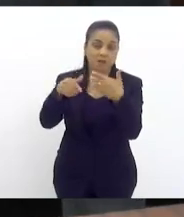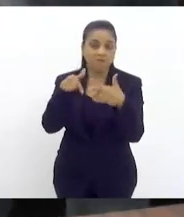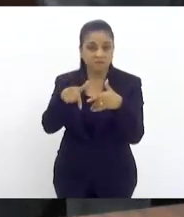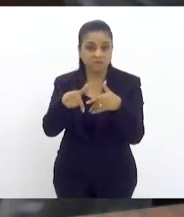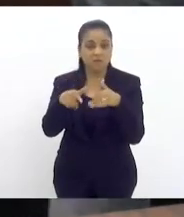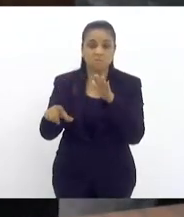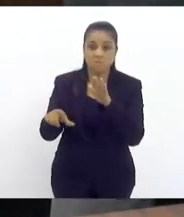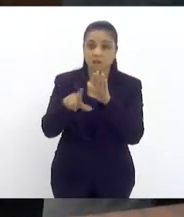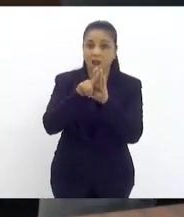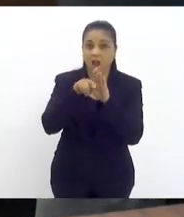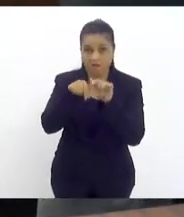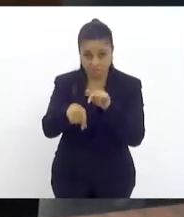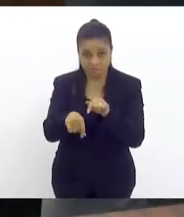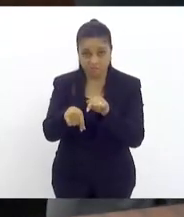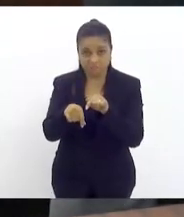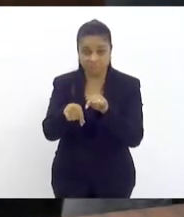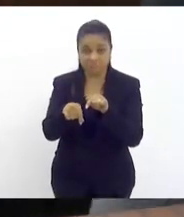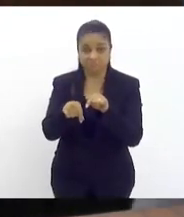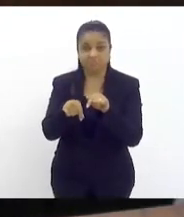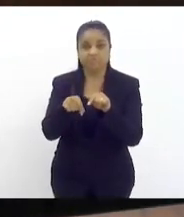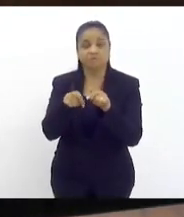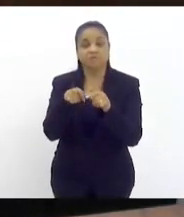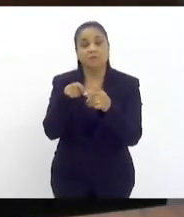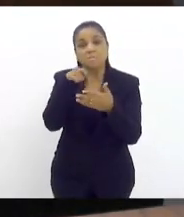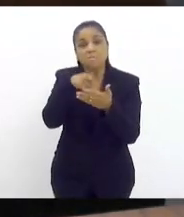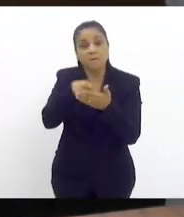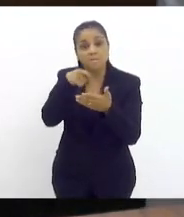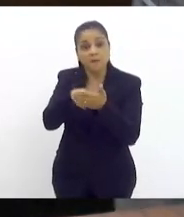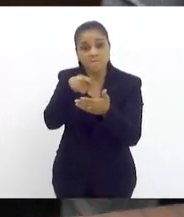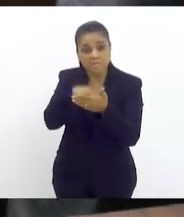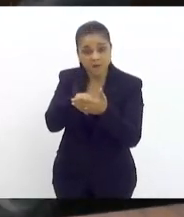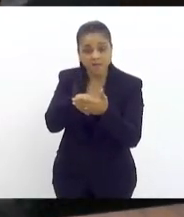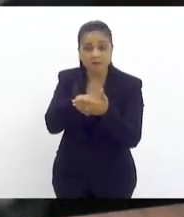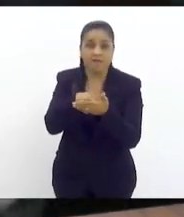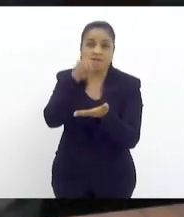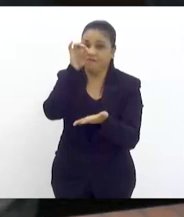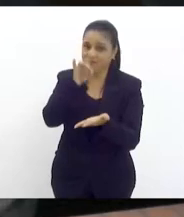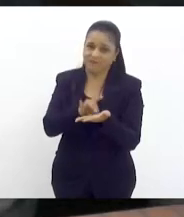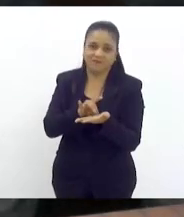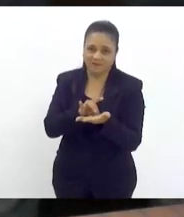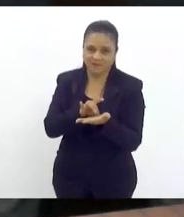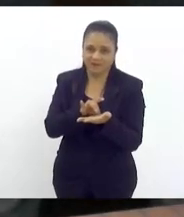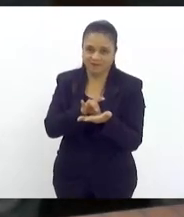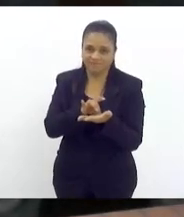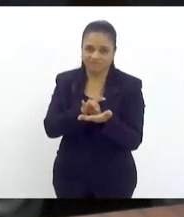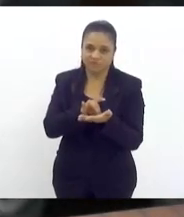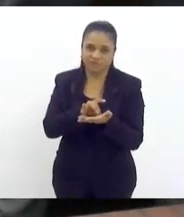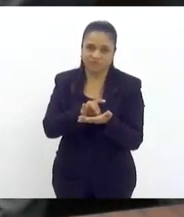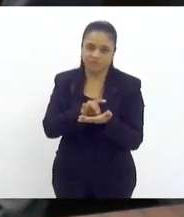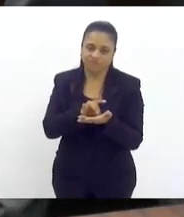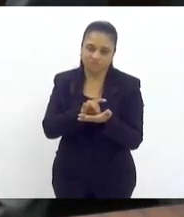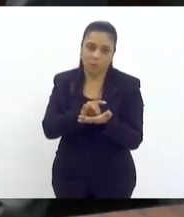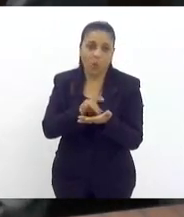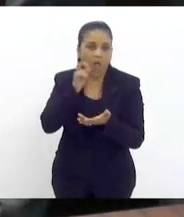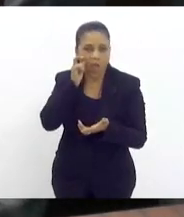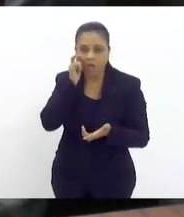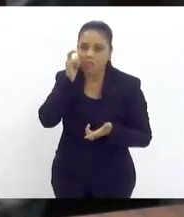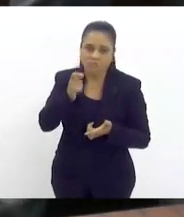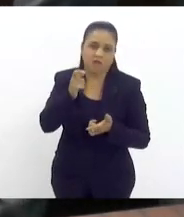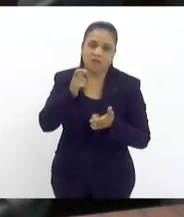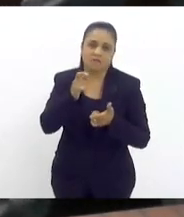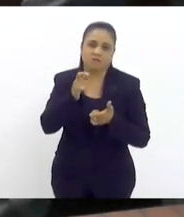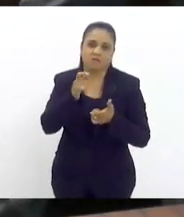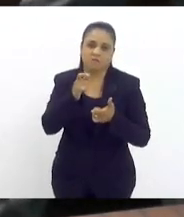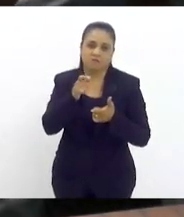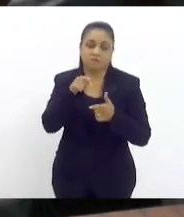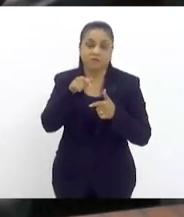legítimo que possibilita uma reivindicação que é mais legítima ainda. E é isso que nos interessa. Então, o encaminhamento